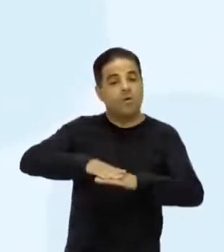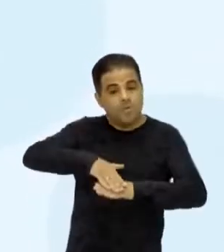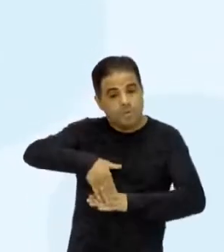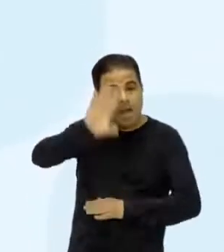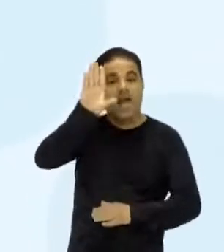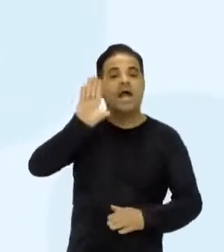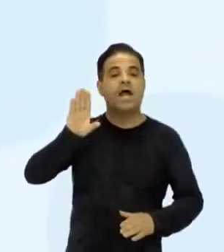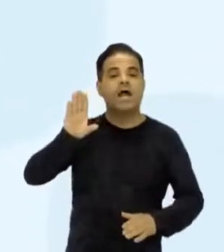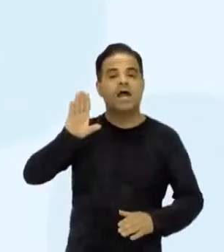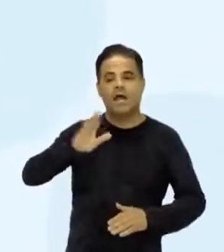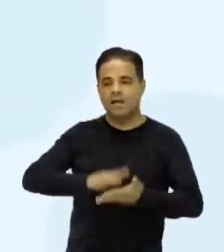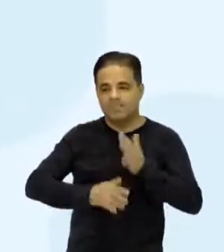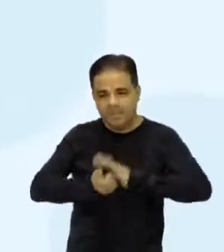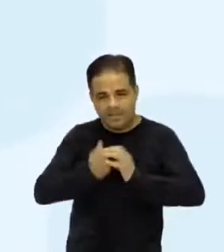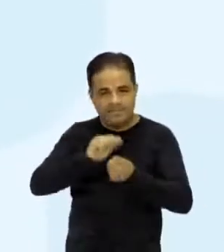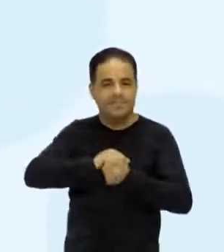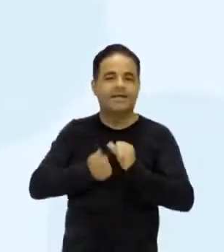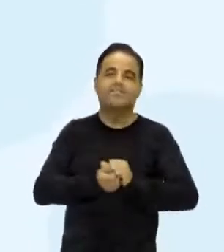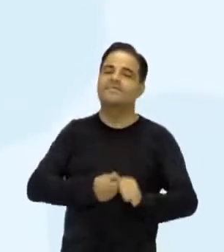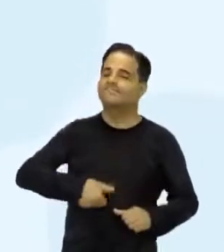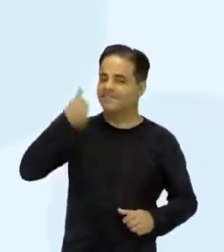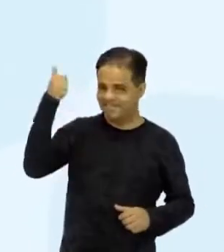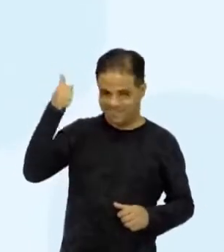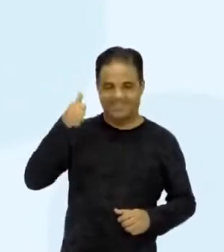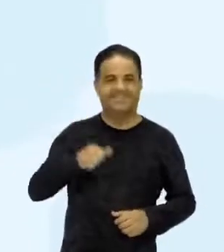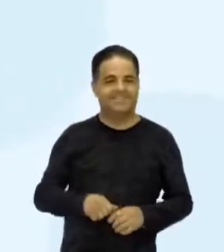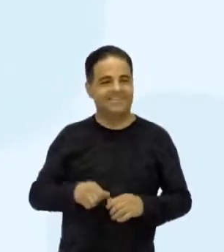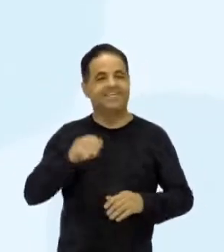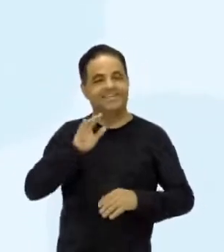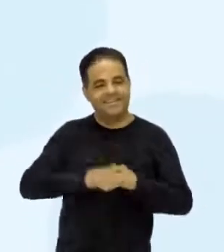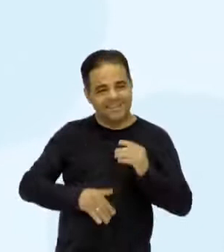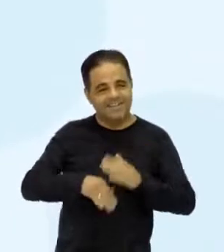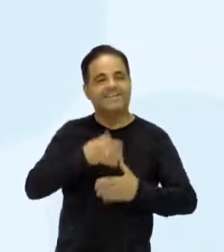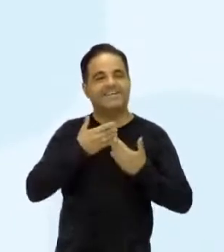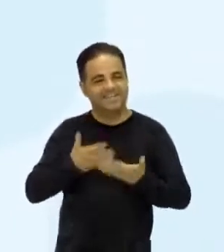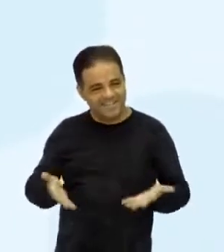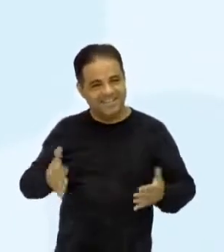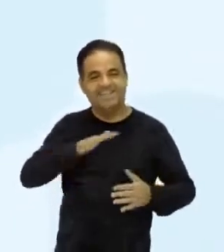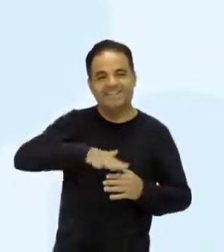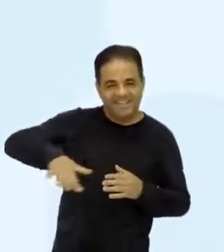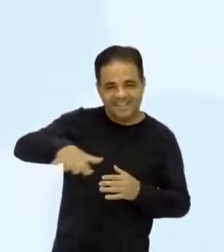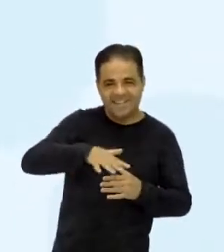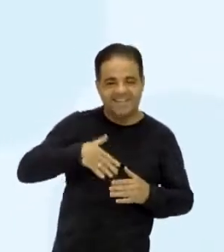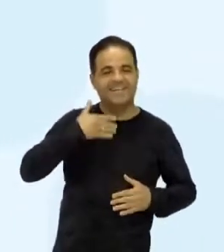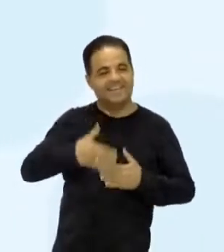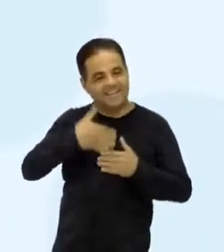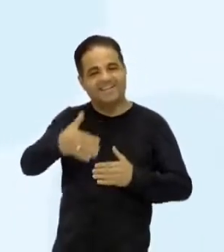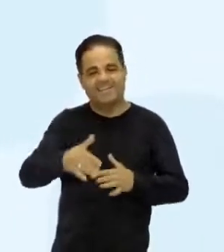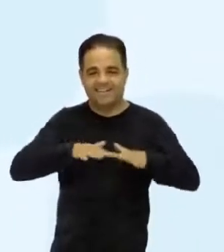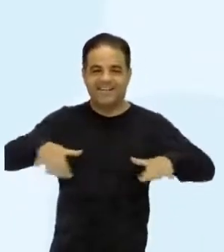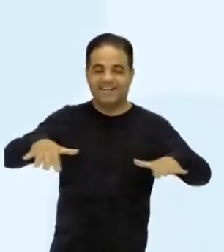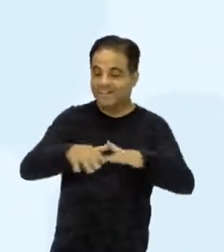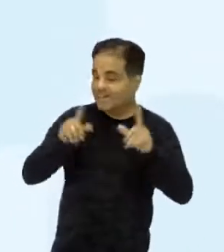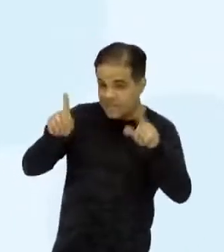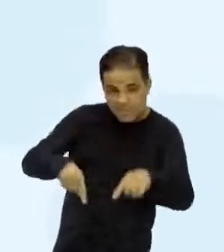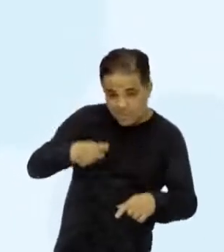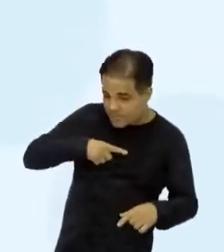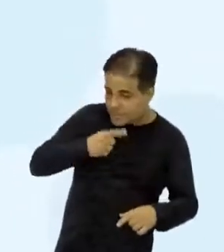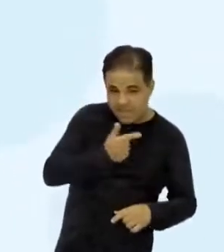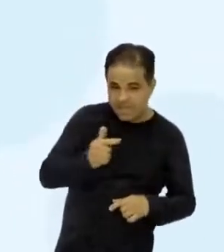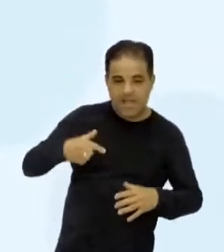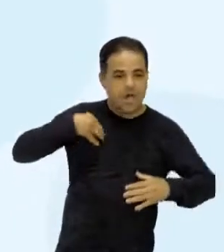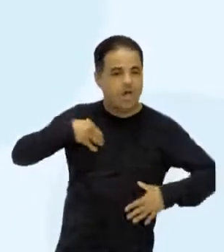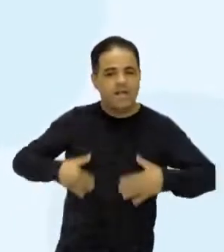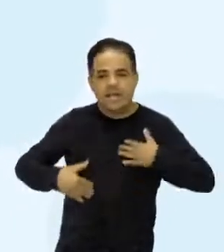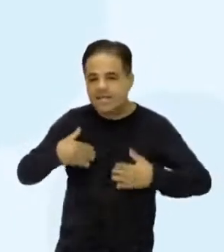mais apto. Isso é legal deixar claro que exato. Então, ele não fala de força, fraqueza, né? Não existe